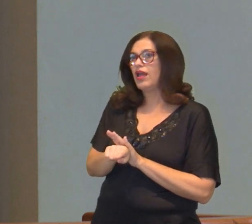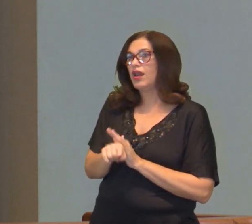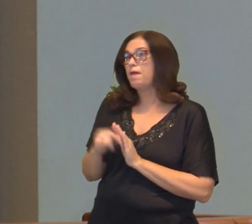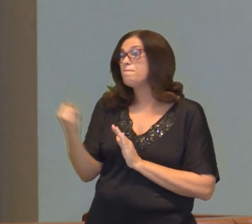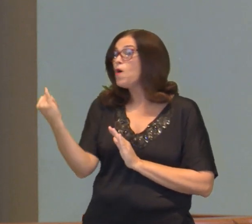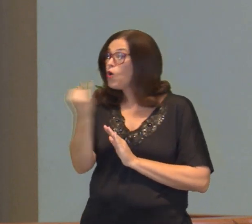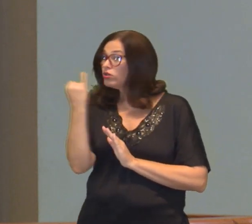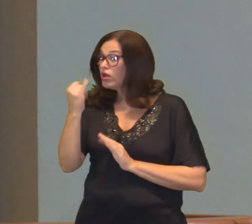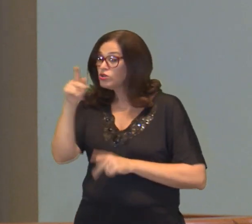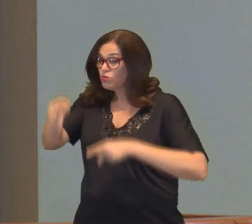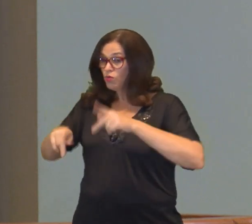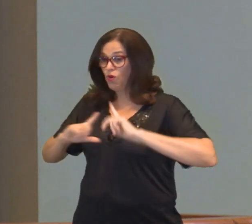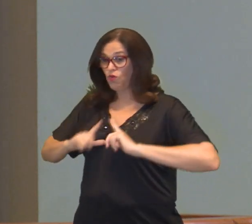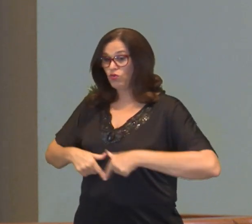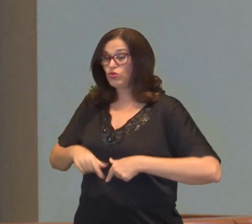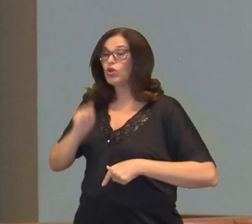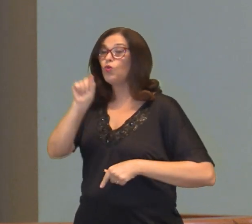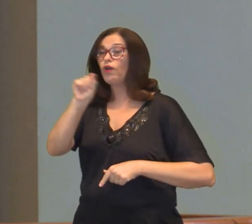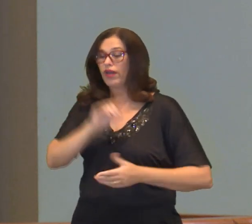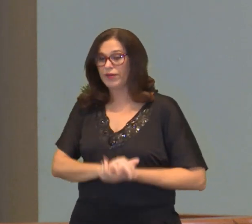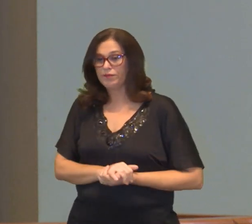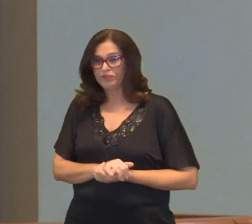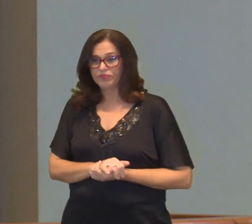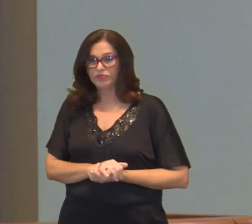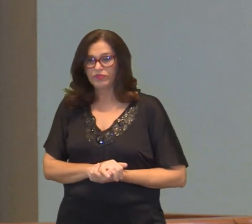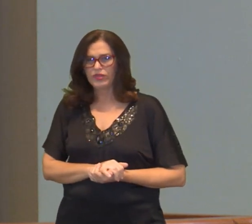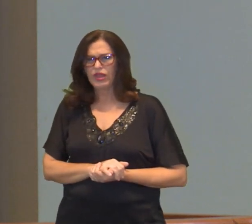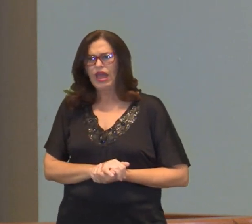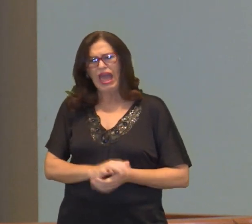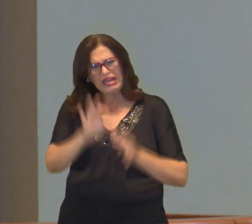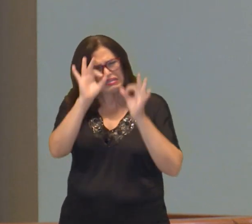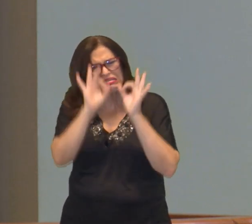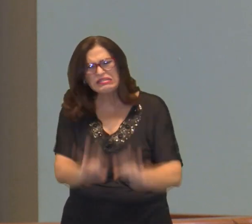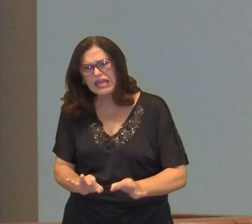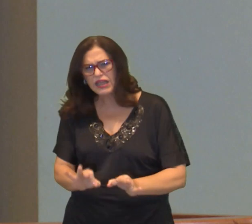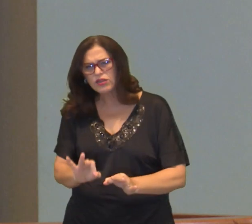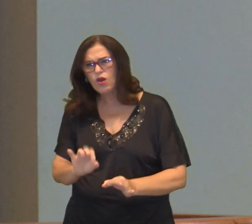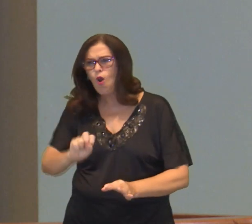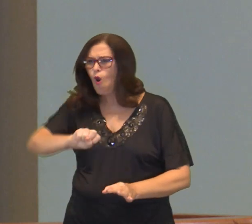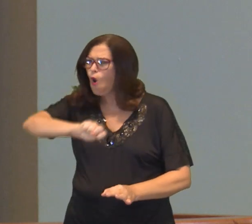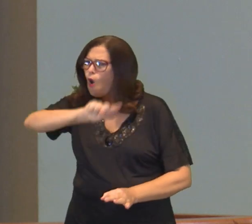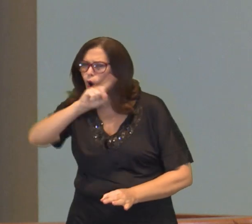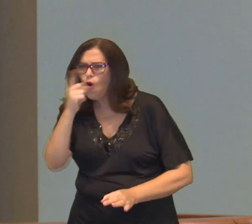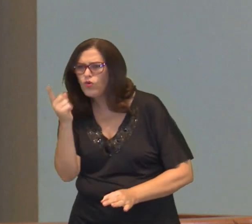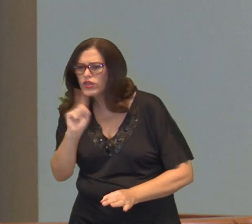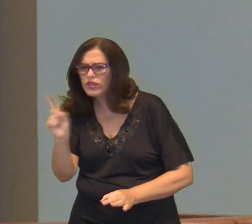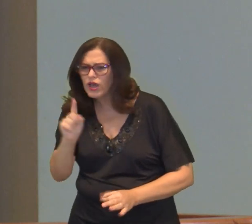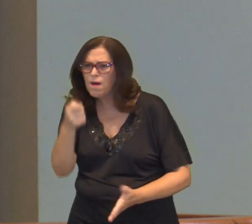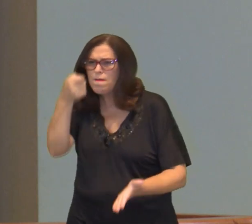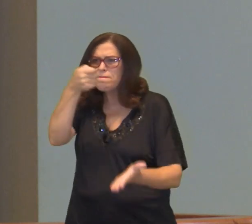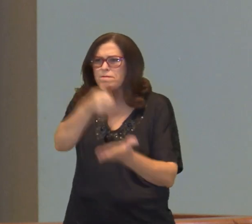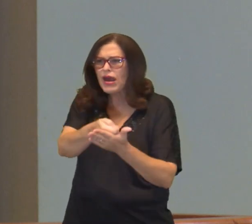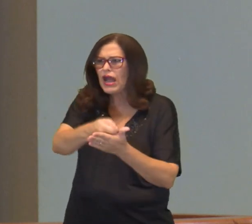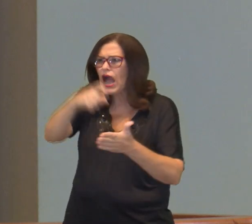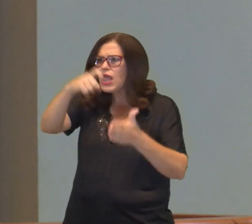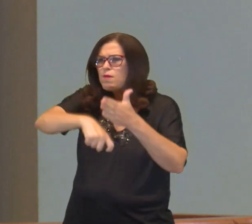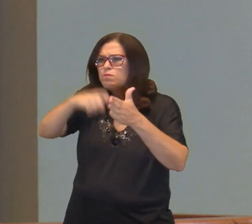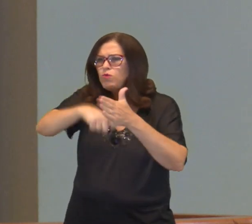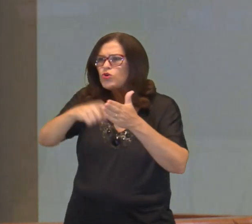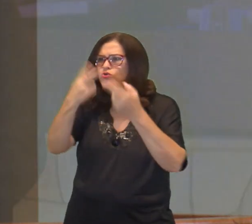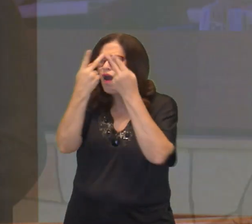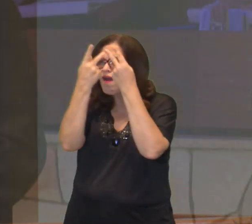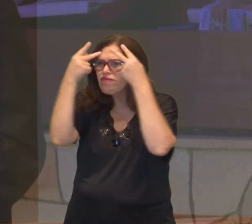judeu, era essa: é lícito ou não pagar tributo a